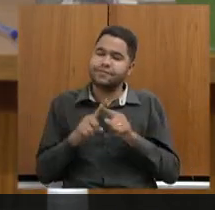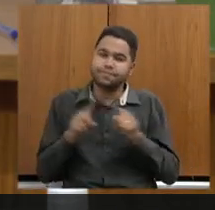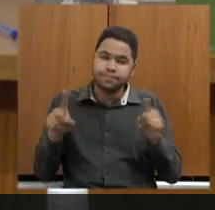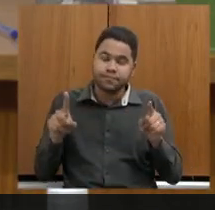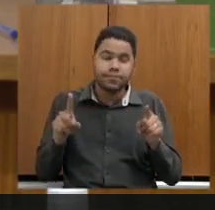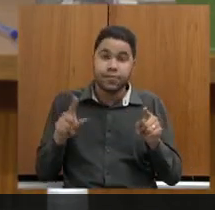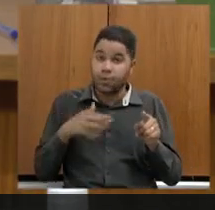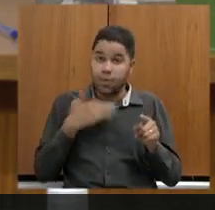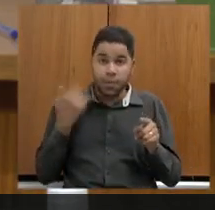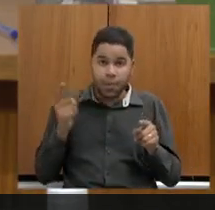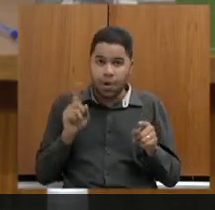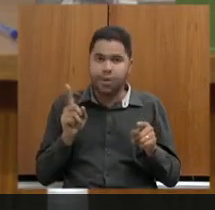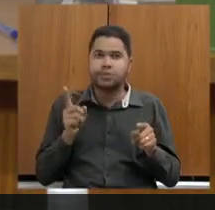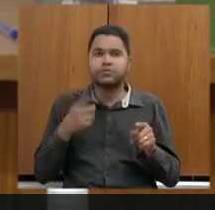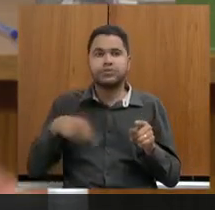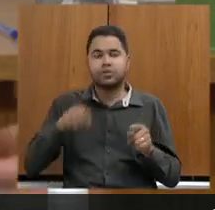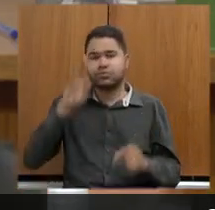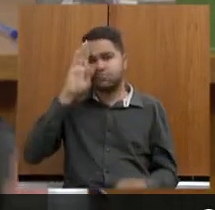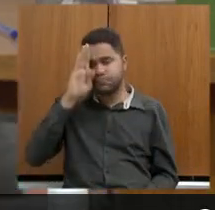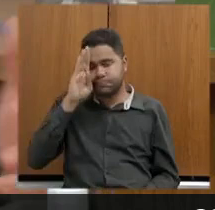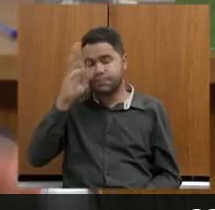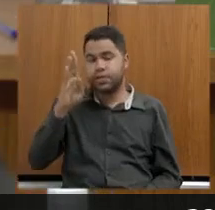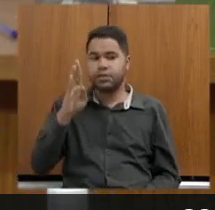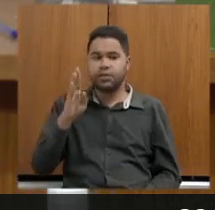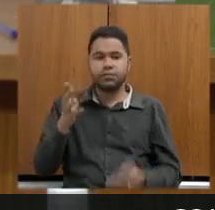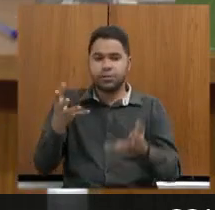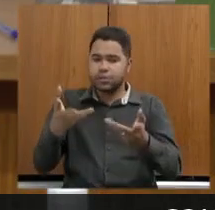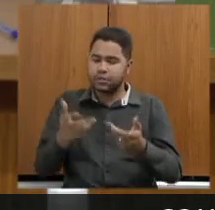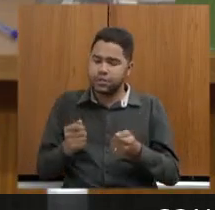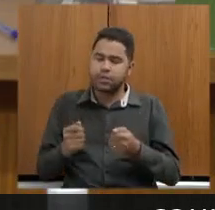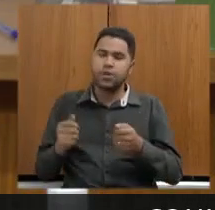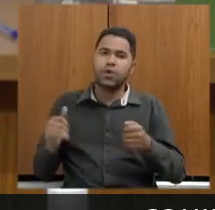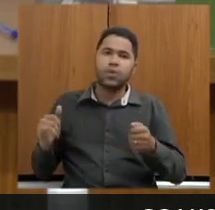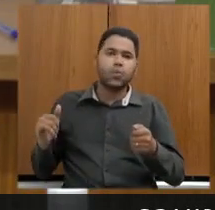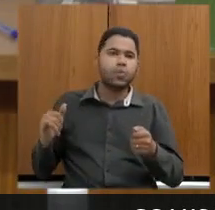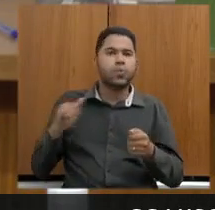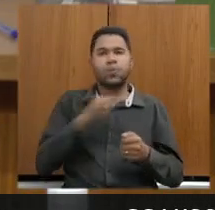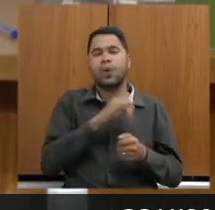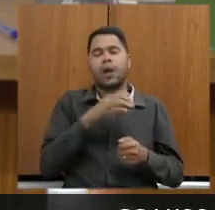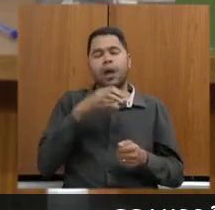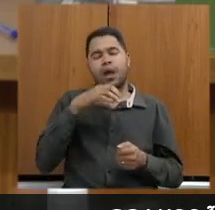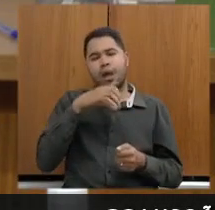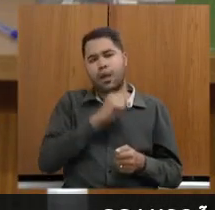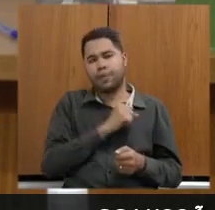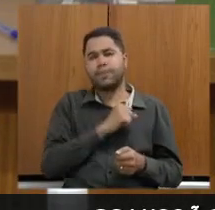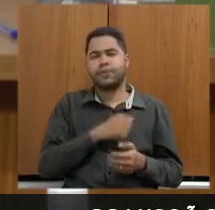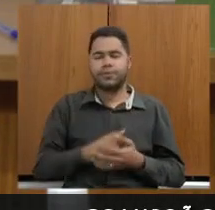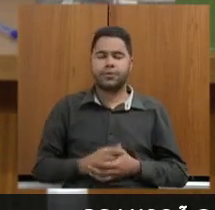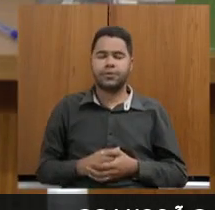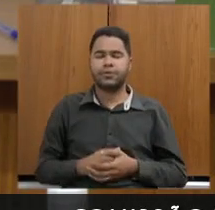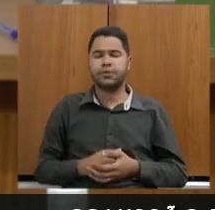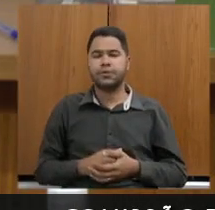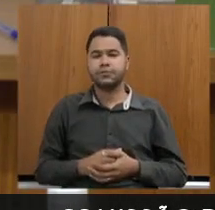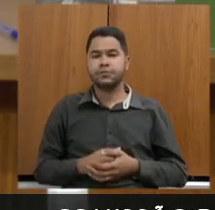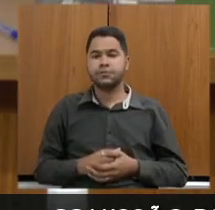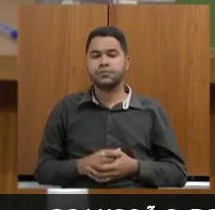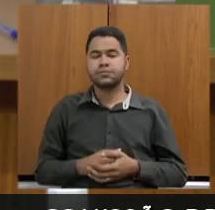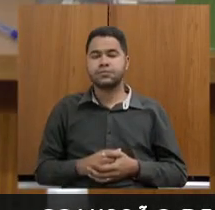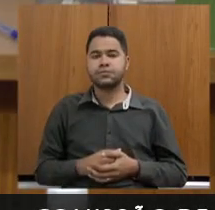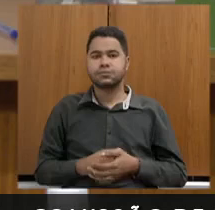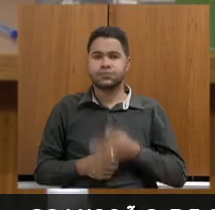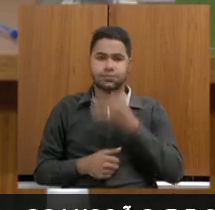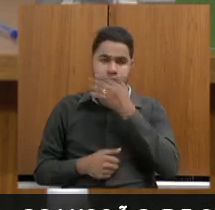aquelas que não são fatais a gente prioriza com o atendimento que de hoje tem um tempo resposta é bom